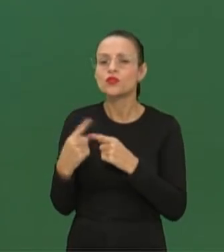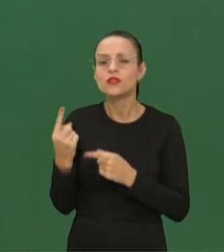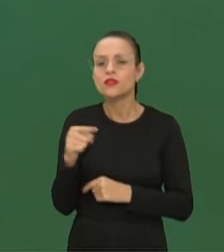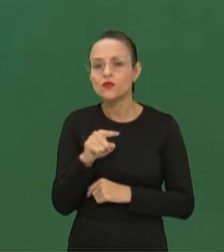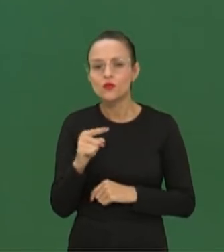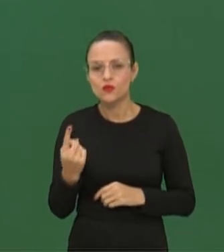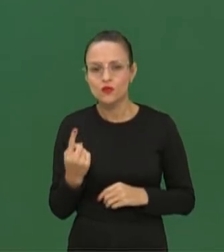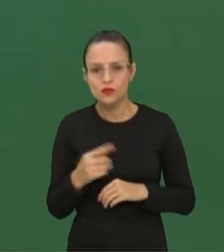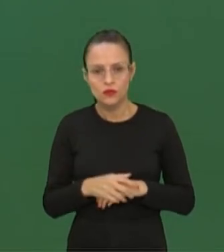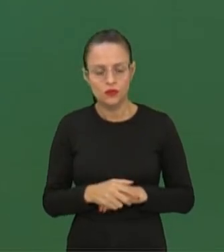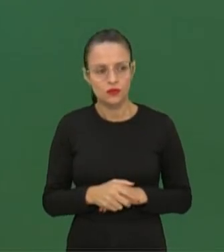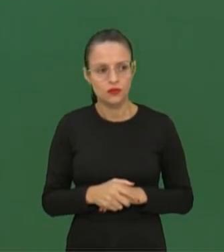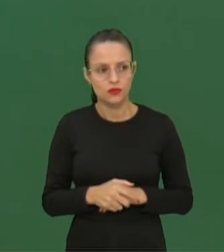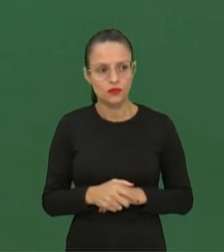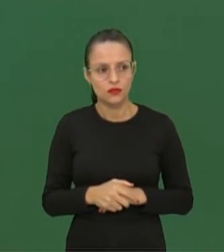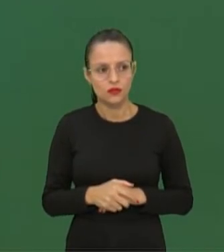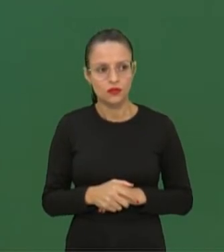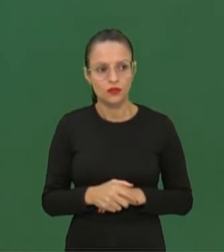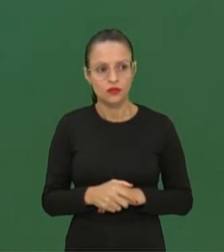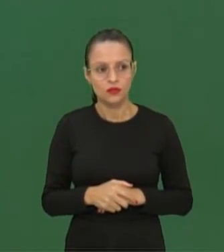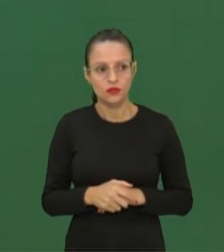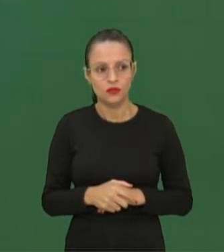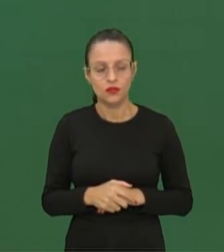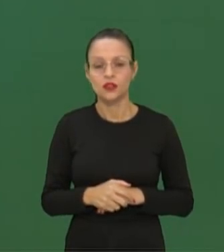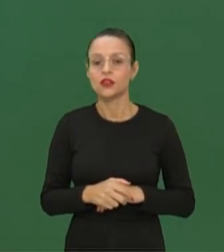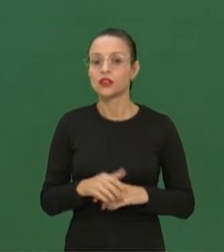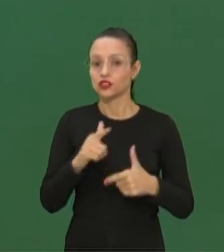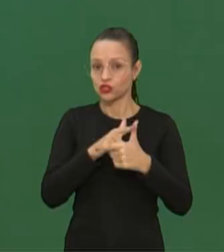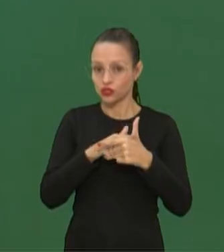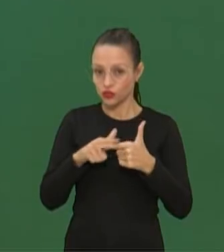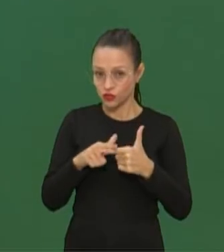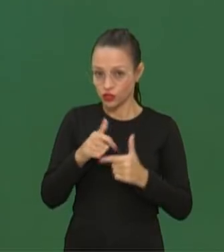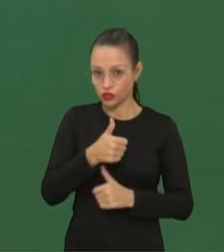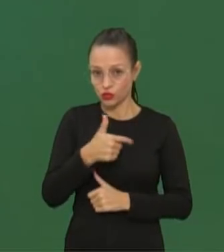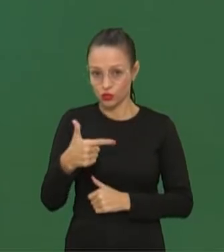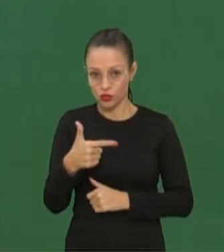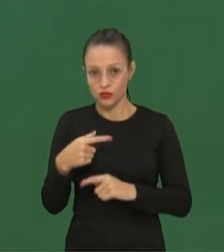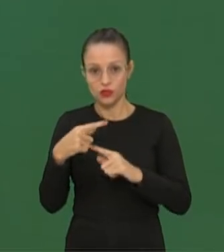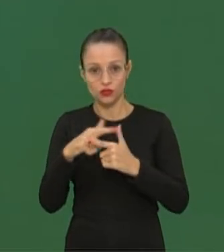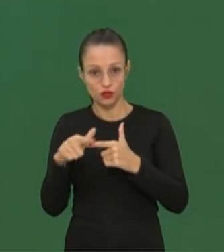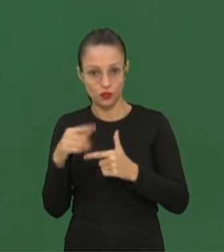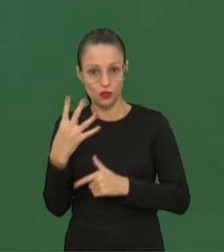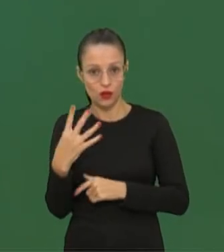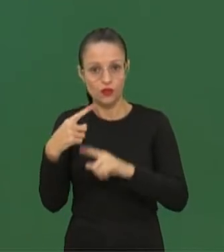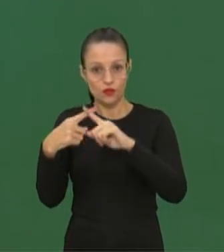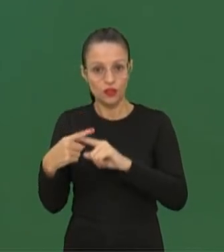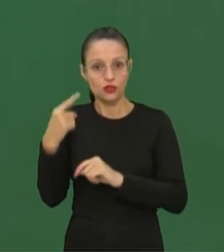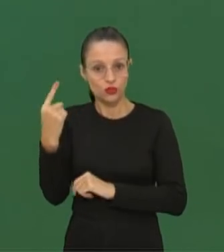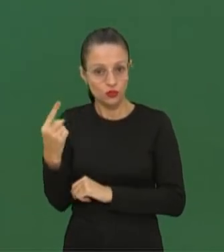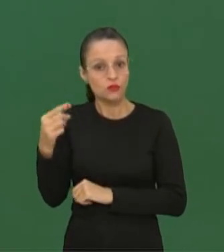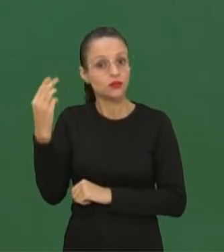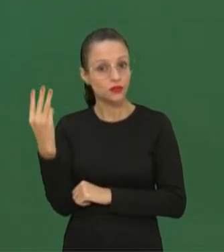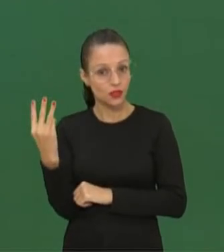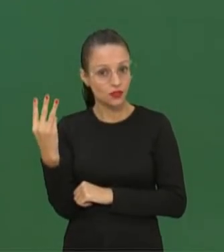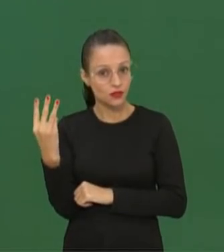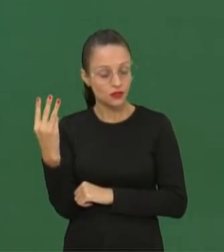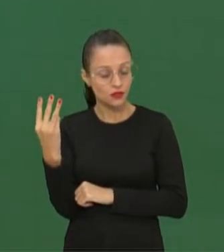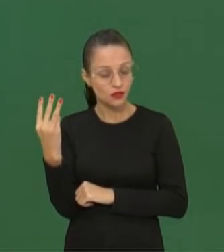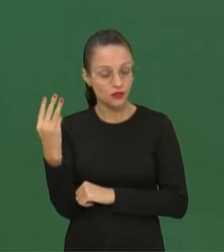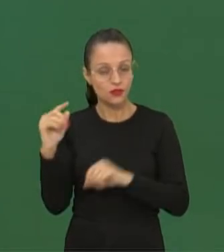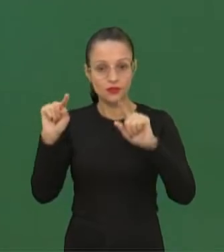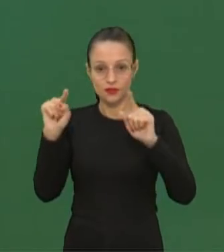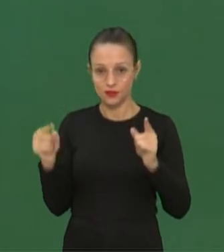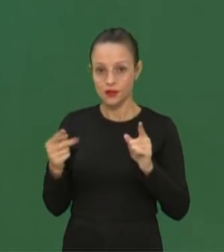ali? Olha só, eu dividi 12 por 4 dá 3. 3 vezes 1 do parênteses é 3. E repete o